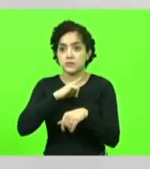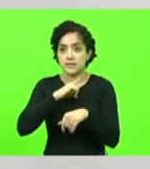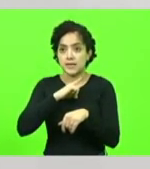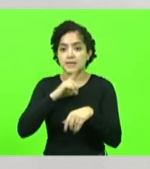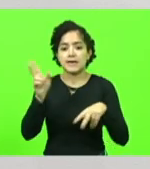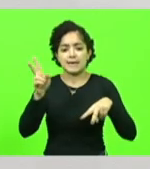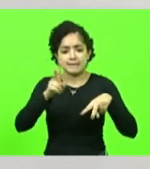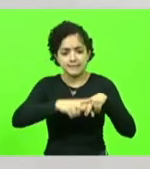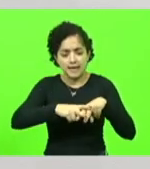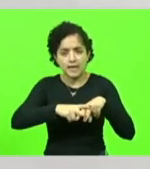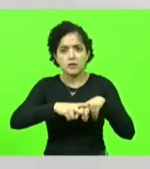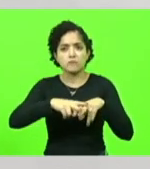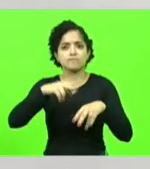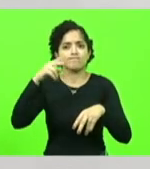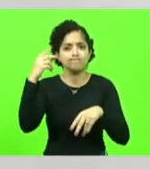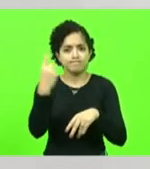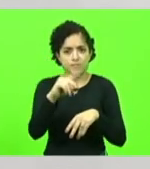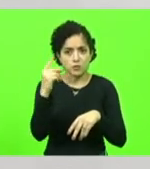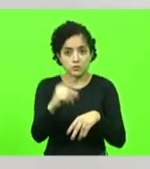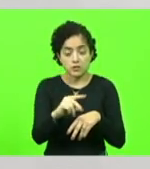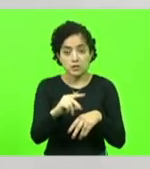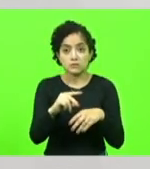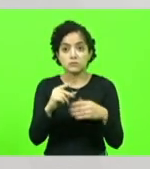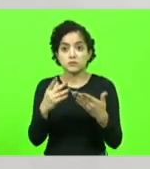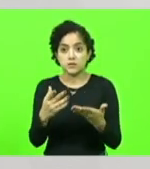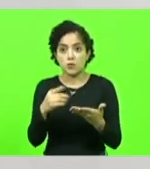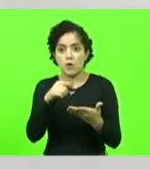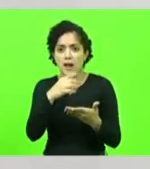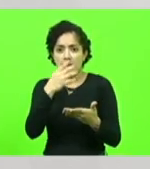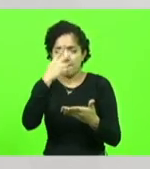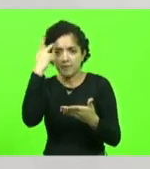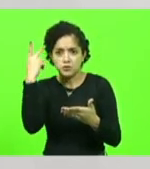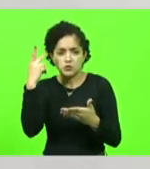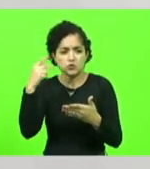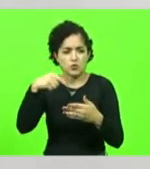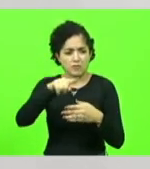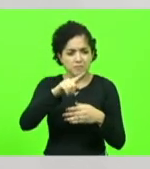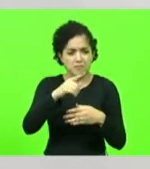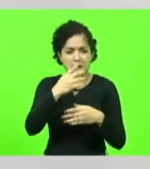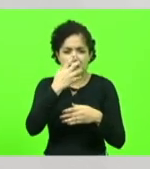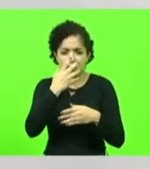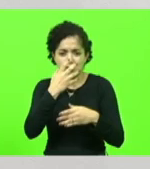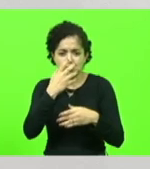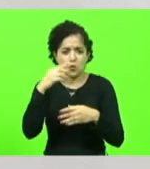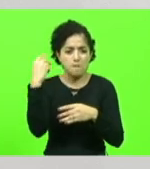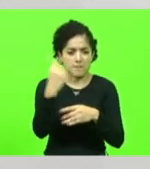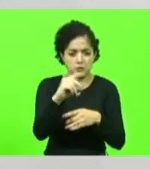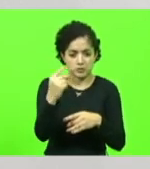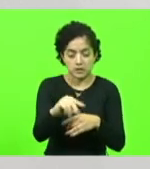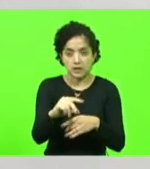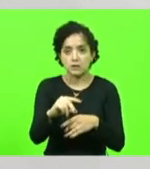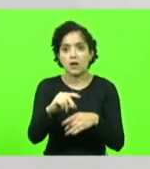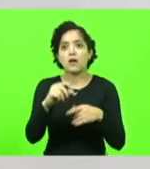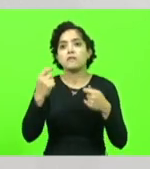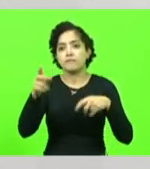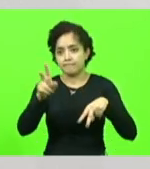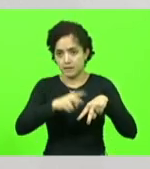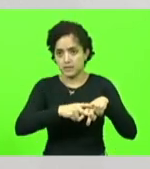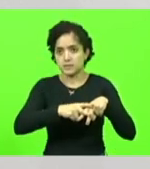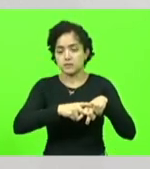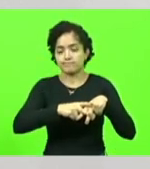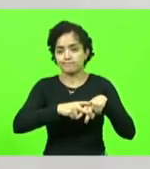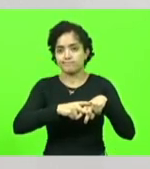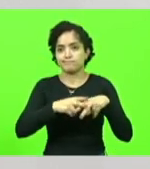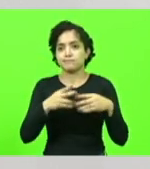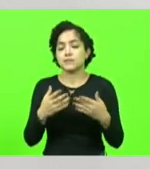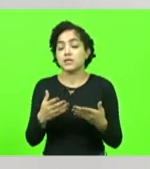Cadeia para Maus Tratos. Então, a pessoa está maltratando o animal. Enfim, a gente precisa ter esse acesso, um contato direto.